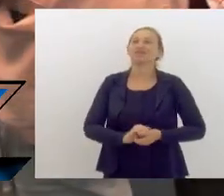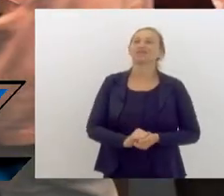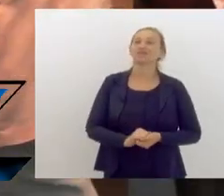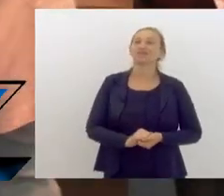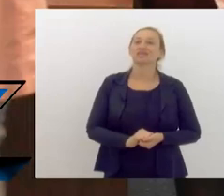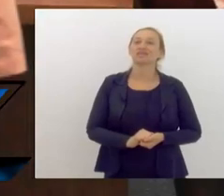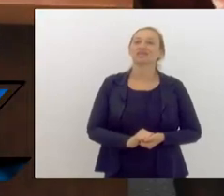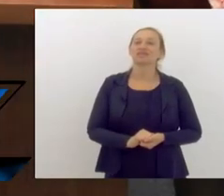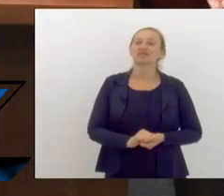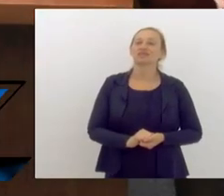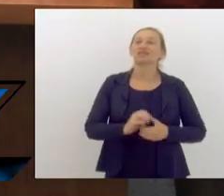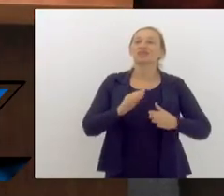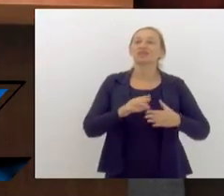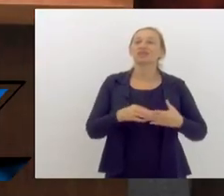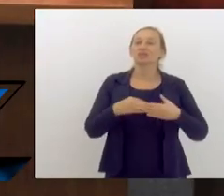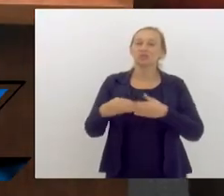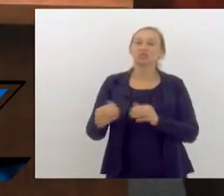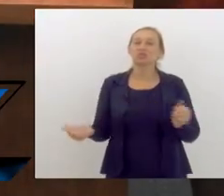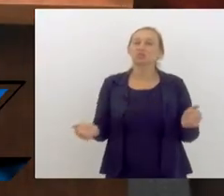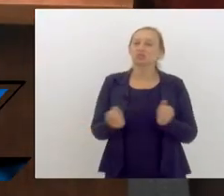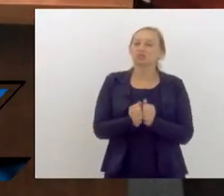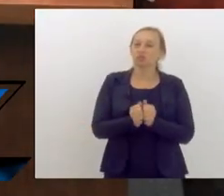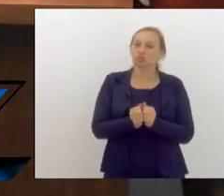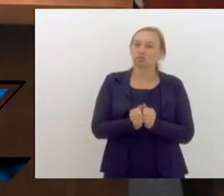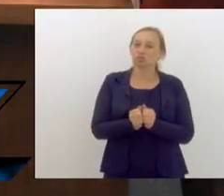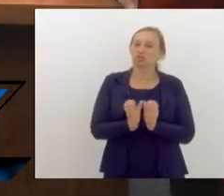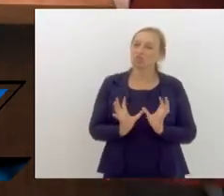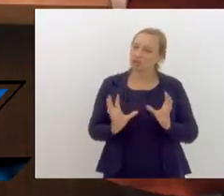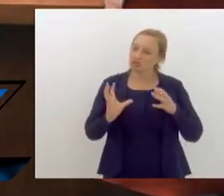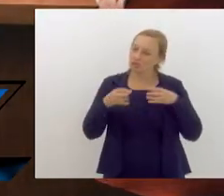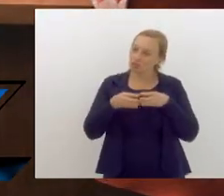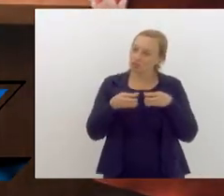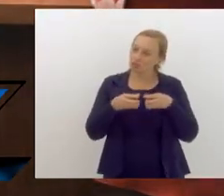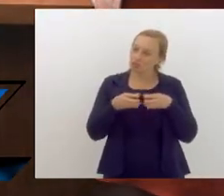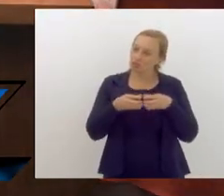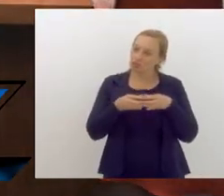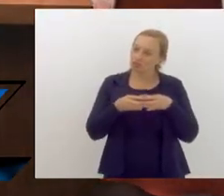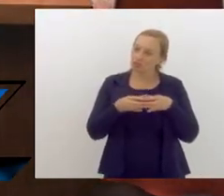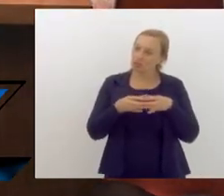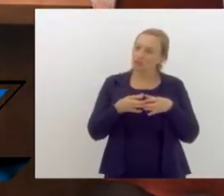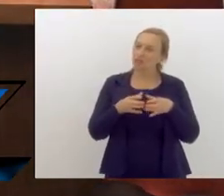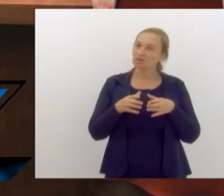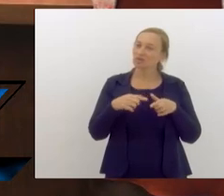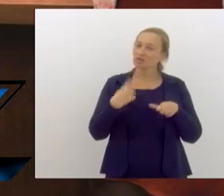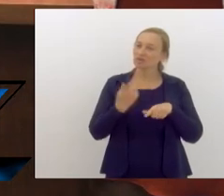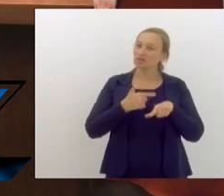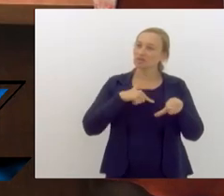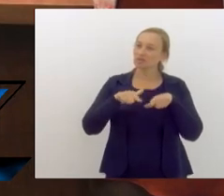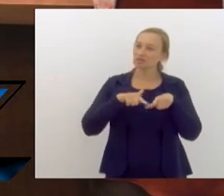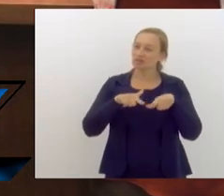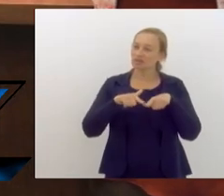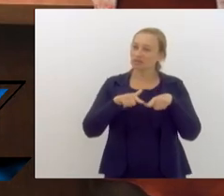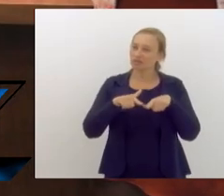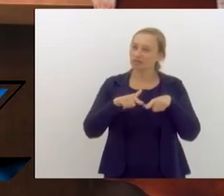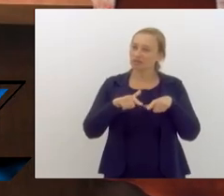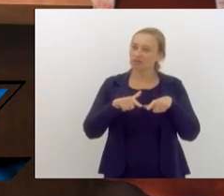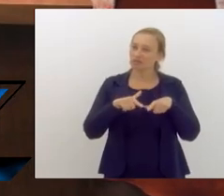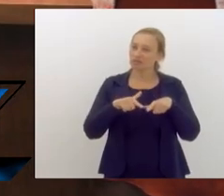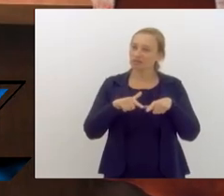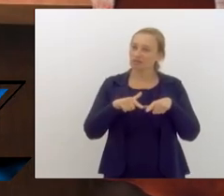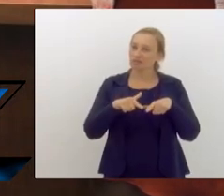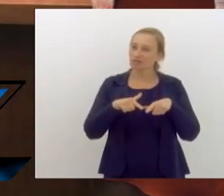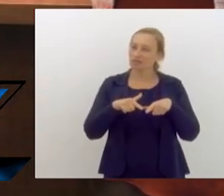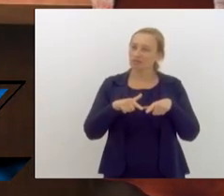é conduzir junto de maneira coletiva essa nossa combatividade ela essa nossa coerência